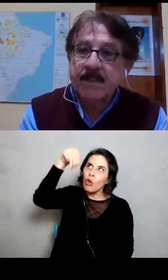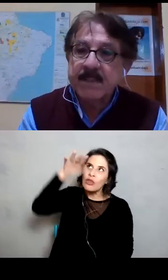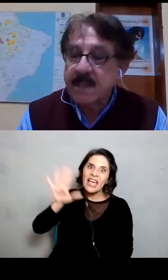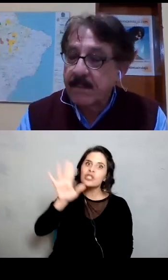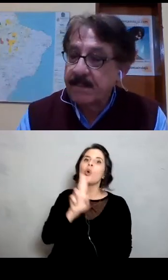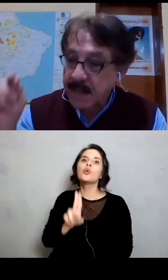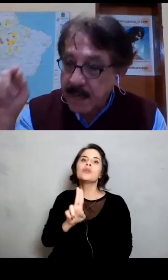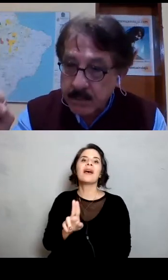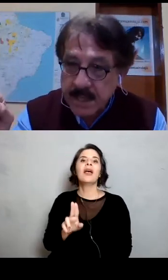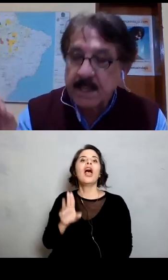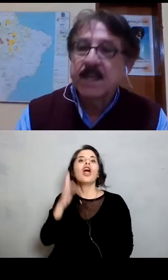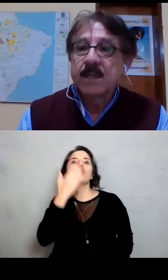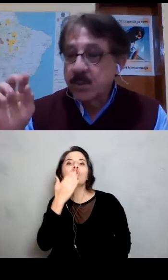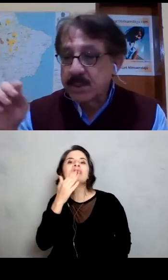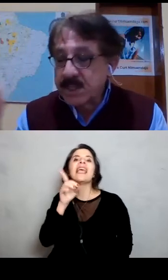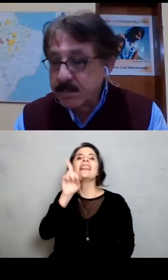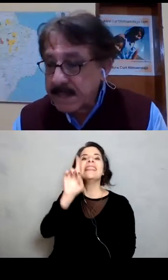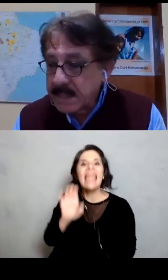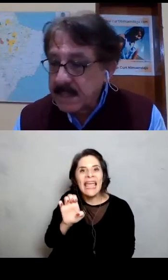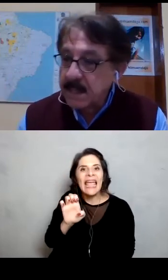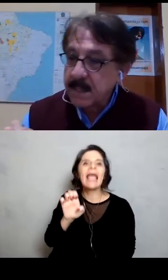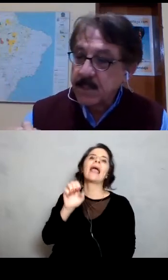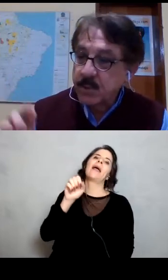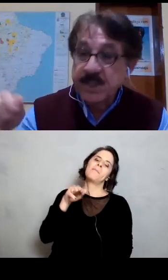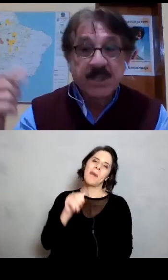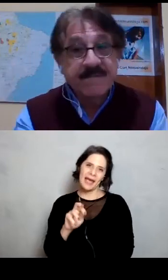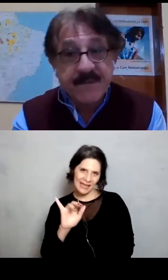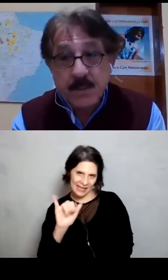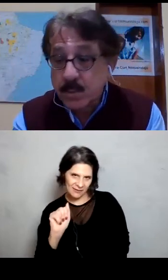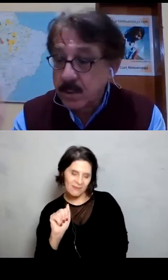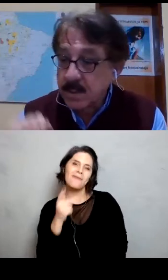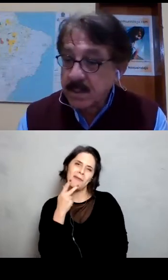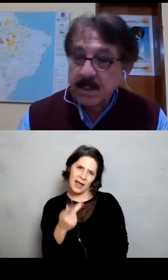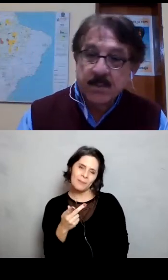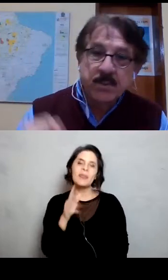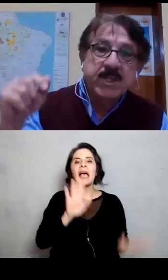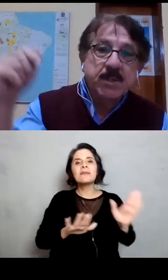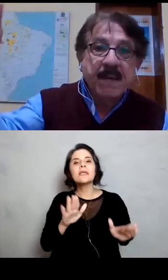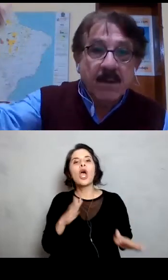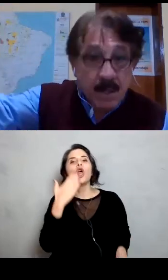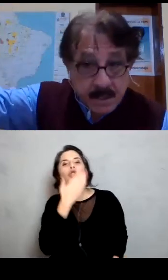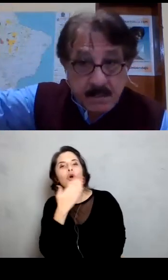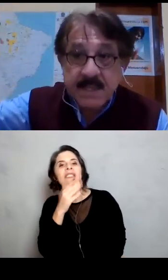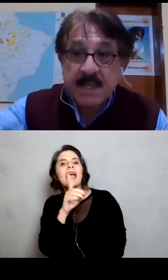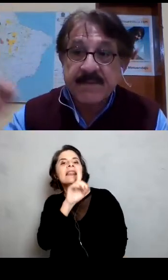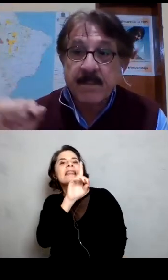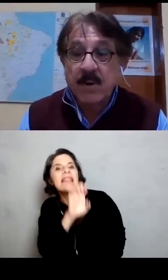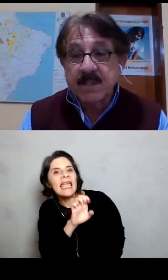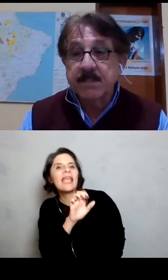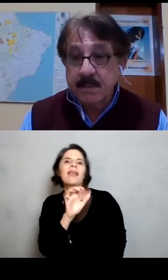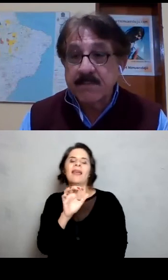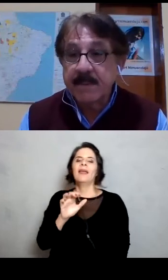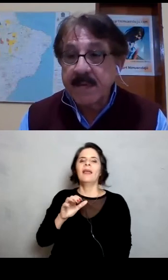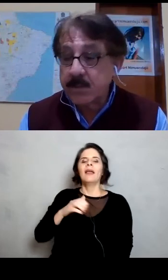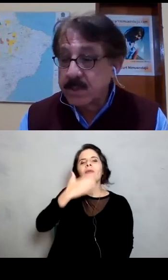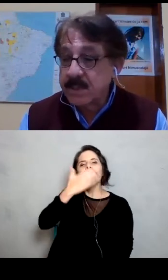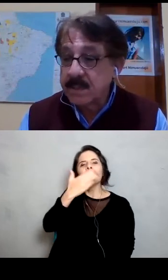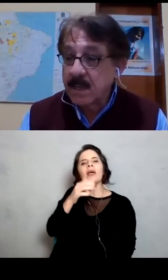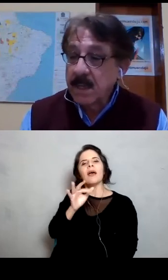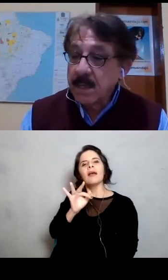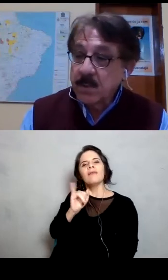com a preposição. Está lá o de. Doce de Maria, doce de figo, doce de Pelotas, uma cidade famosa por